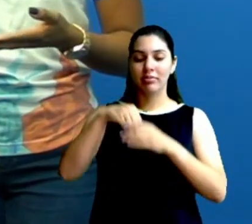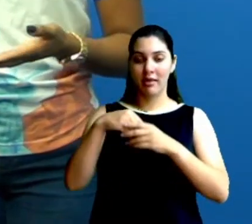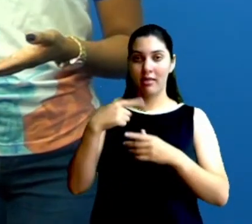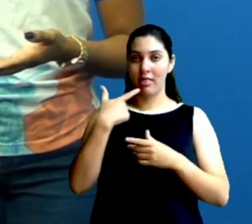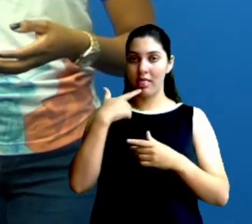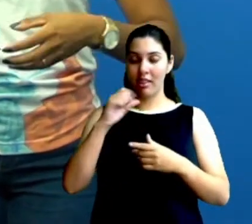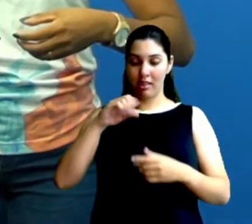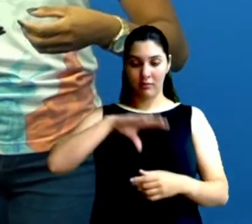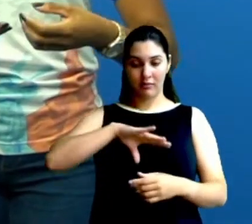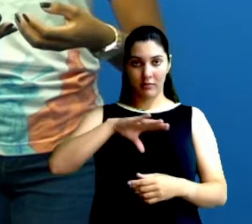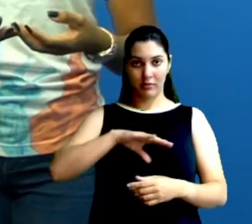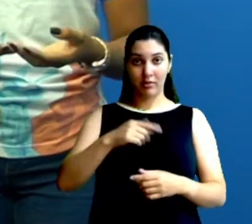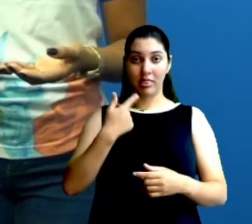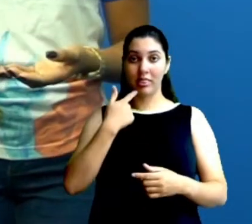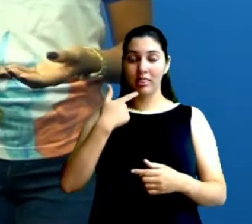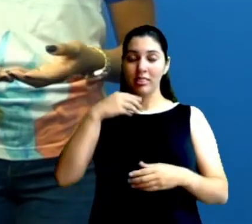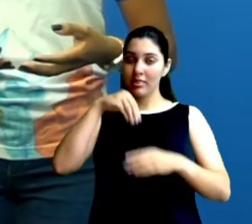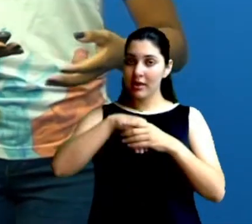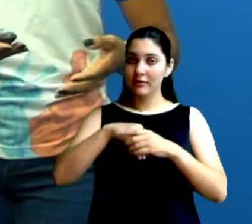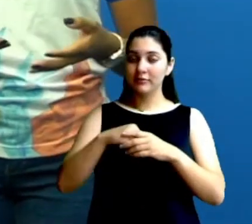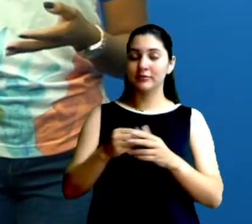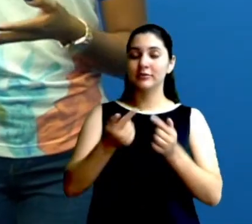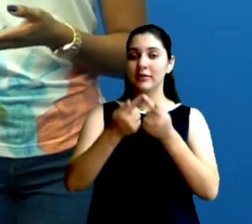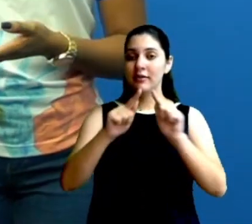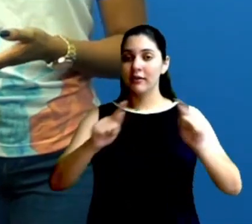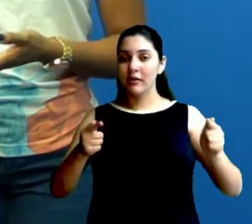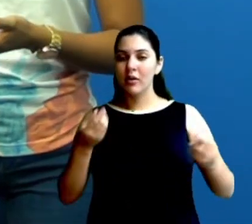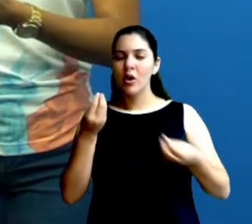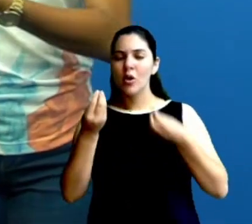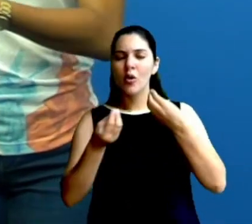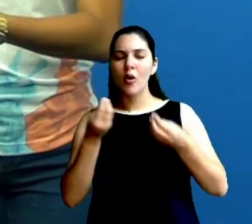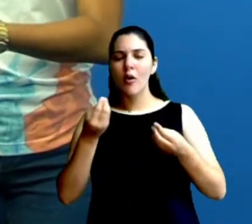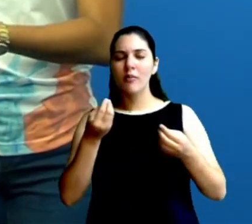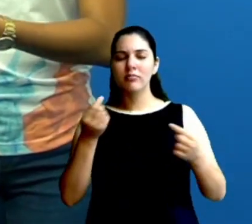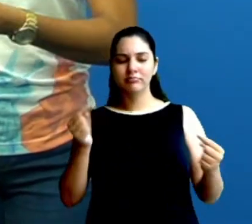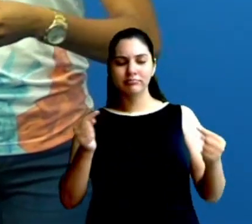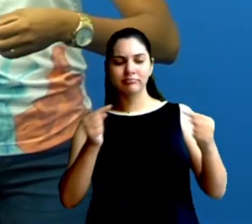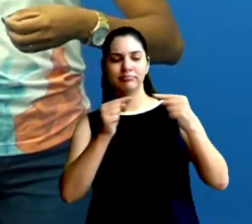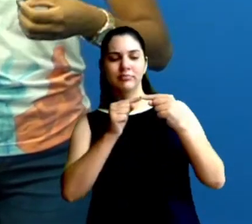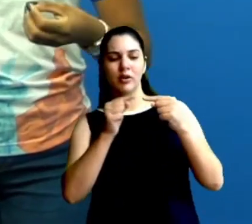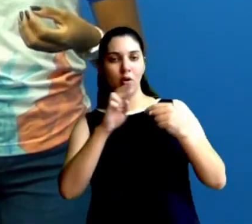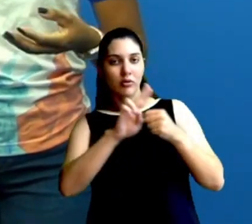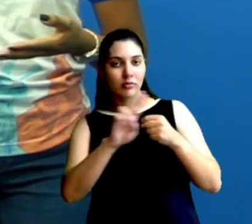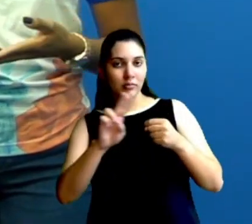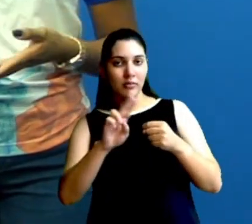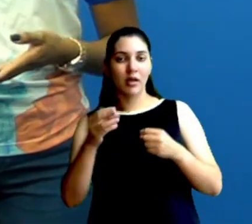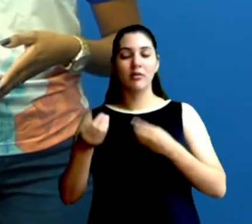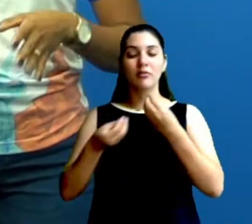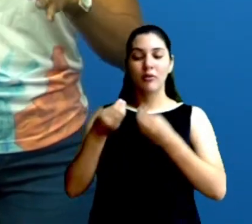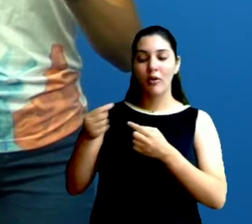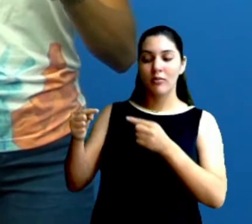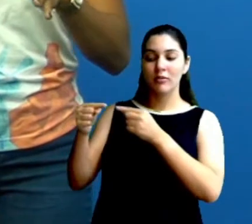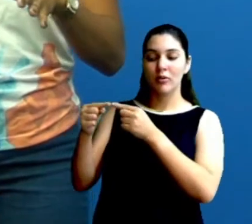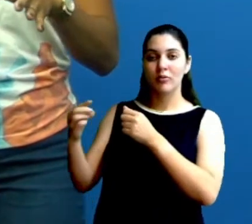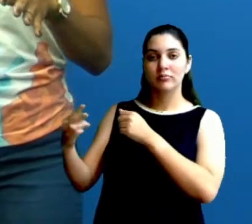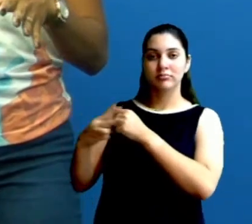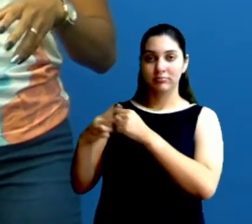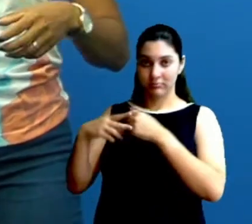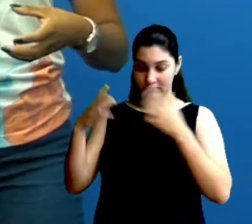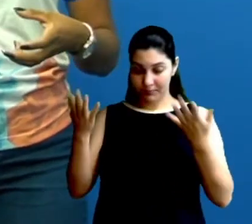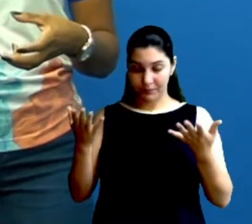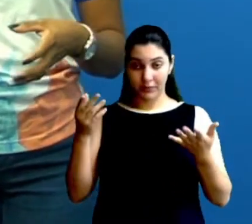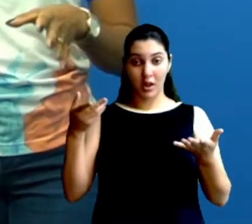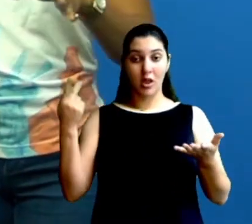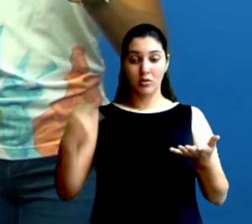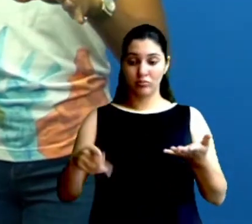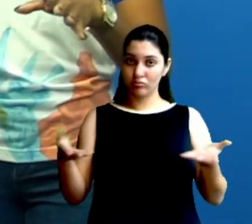língua portuguesa, dentro da gramática? Como identificar a concordância nominal e a concordância verbal? É isso que a gente vai